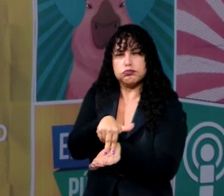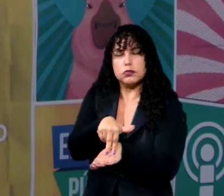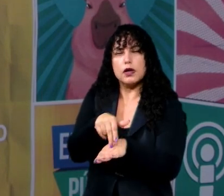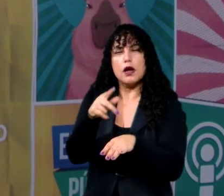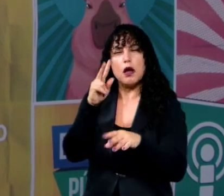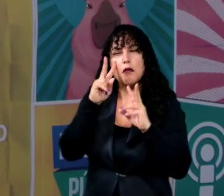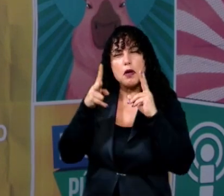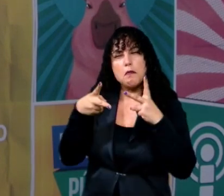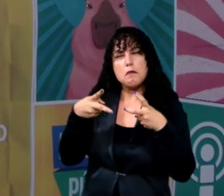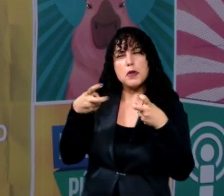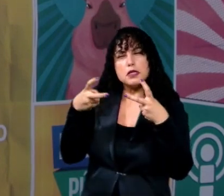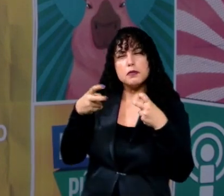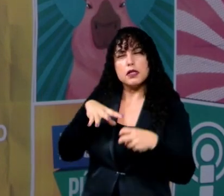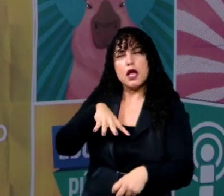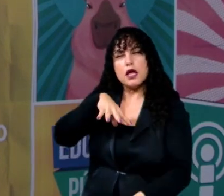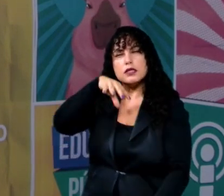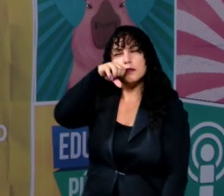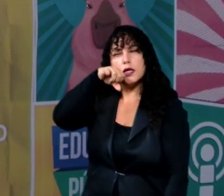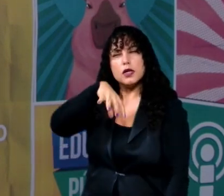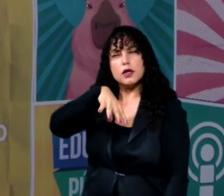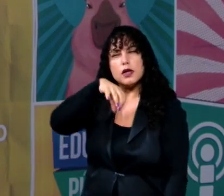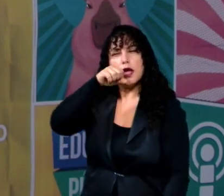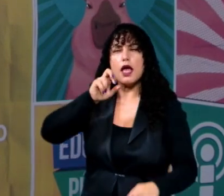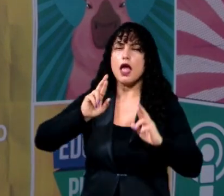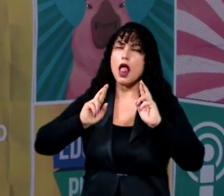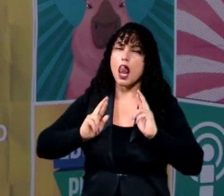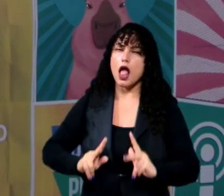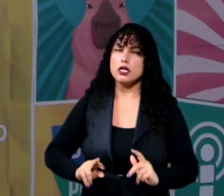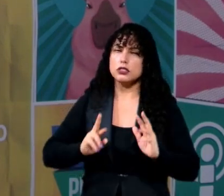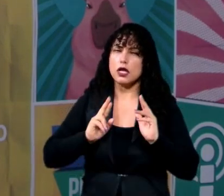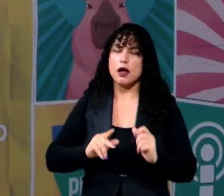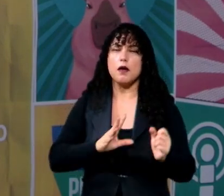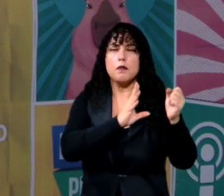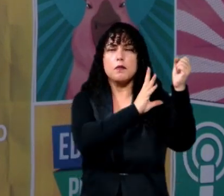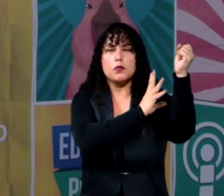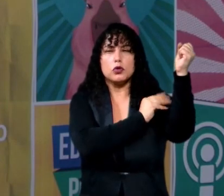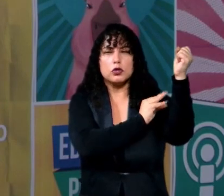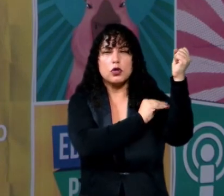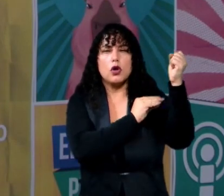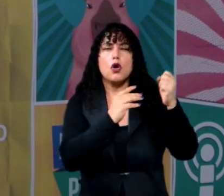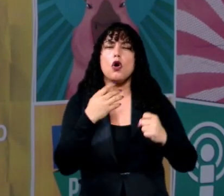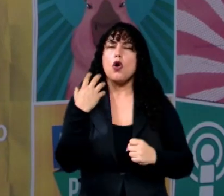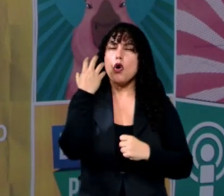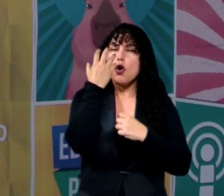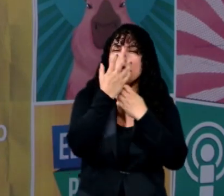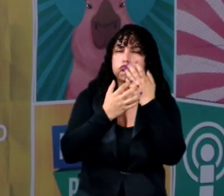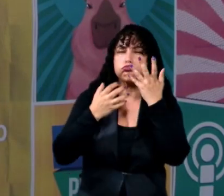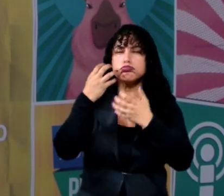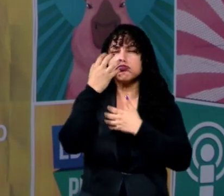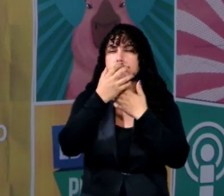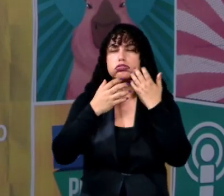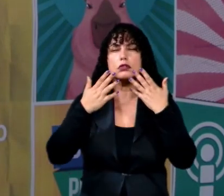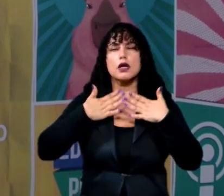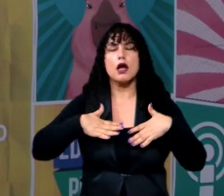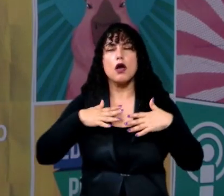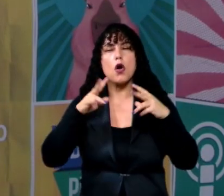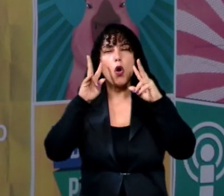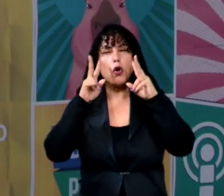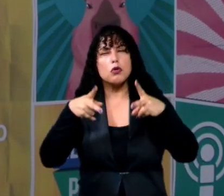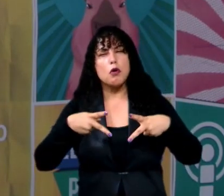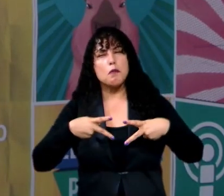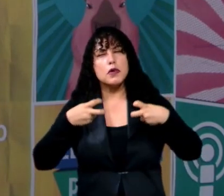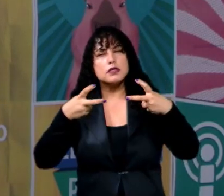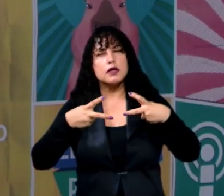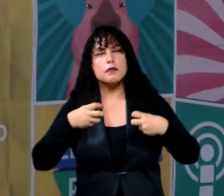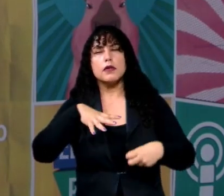observando a respiração. Você pode fazer um relaxamento muscular, ouvir uma musiquinha calma, ou só estar observando a